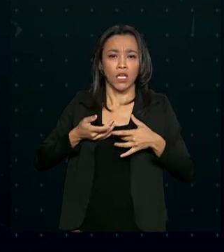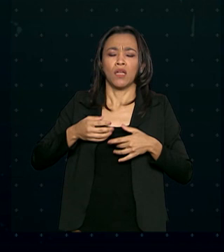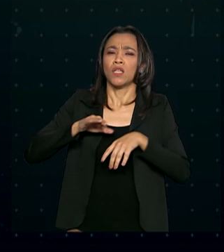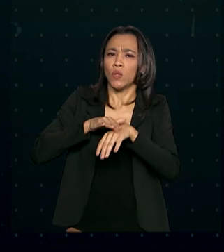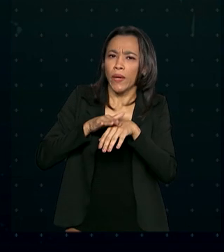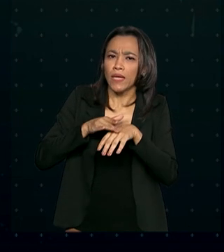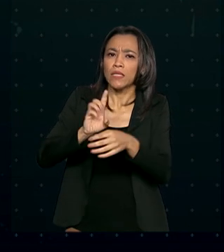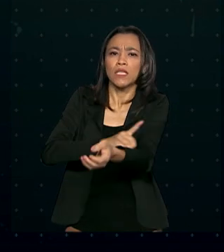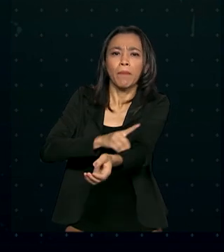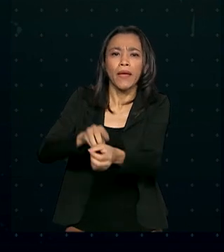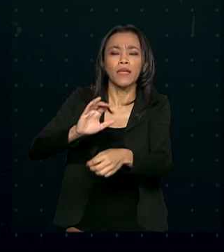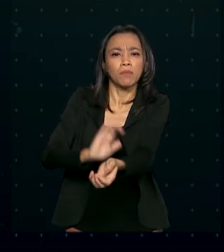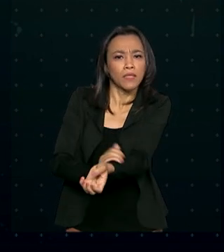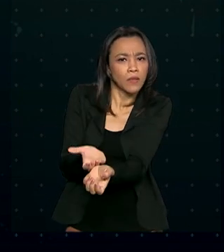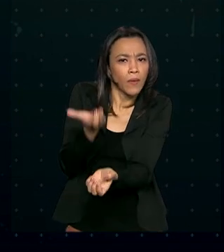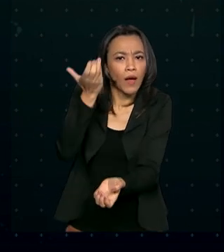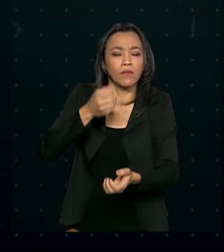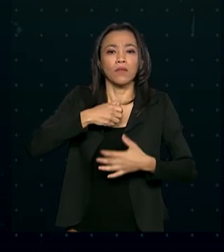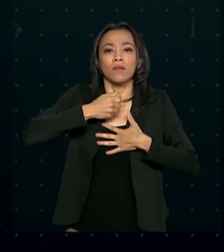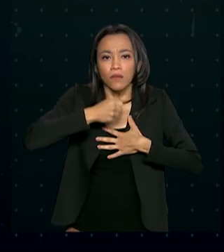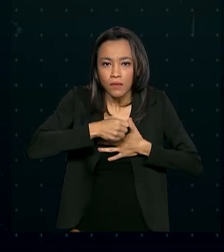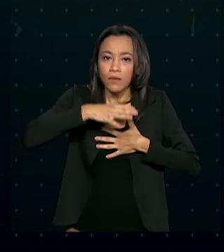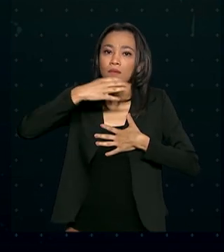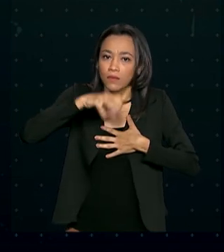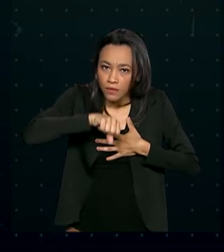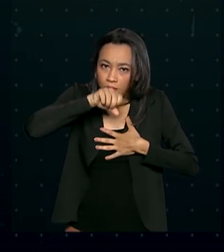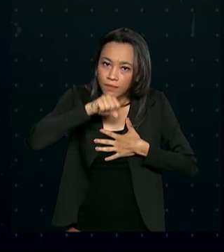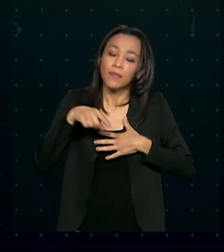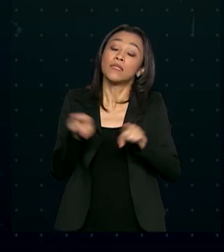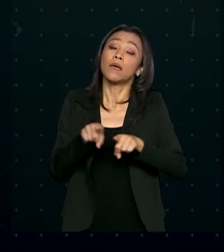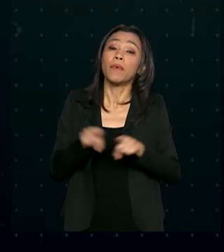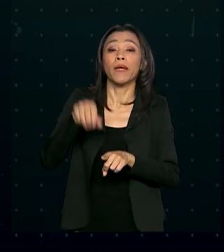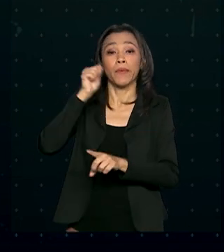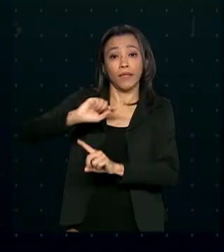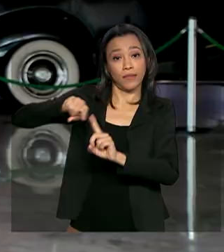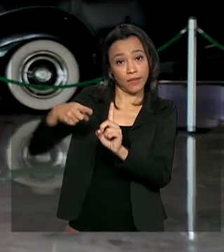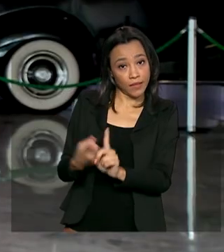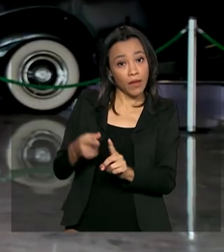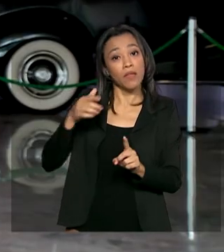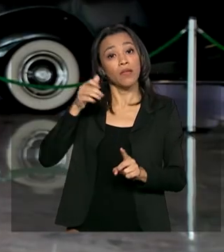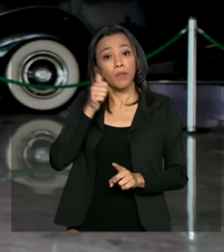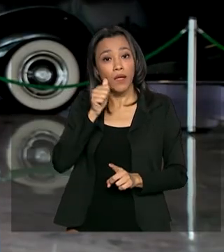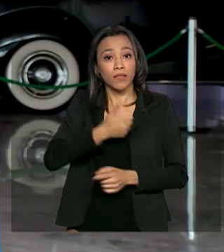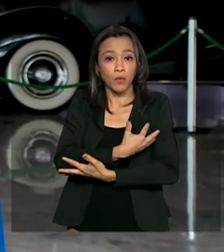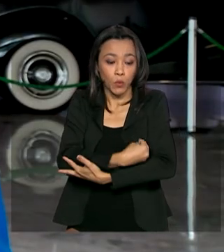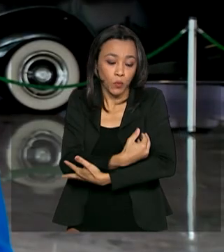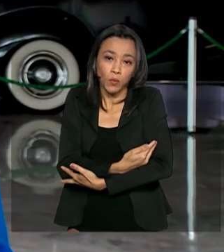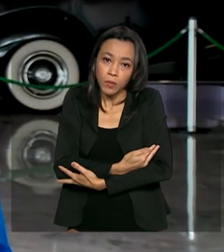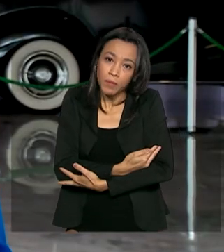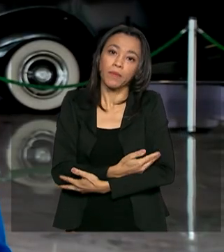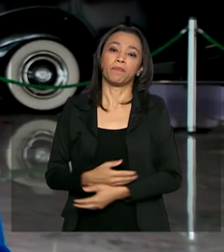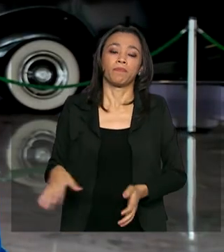diabetes, hipertensão e asma, além de gestantes e lactantes. O Ministério da Saúde